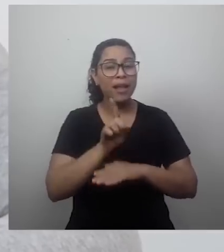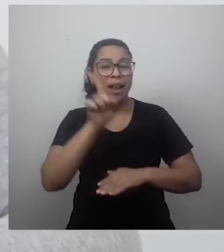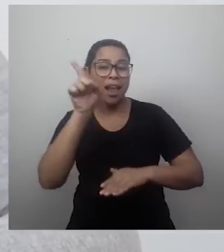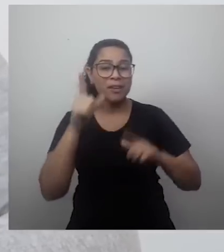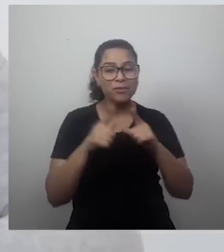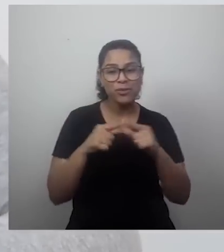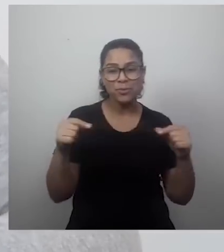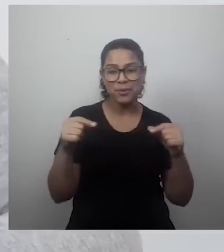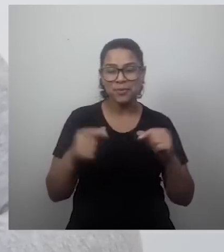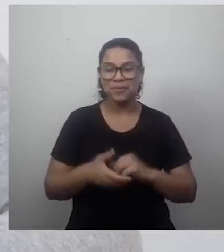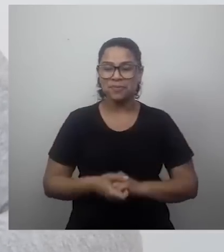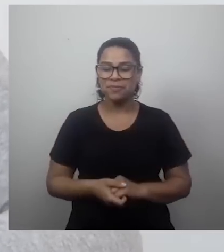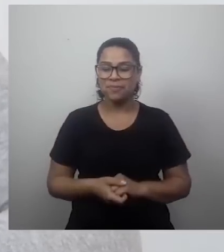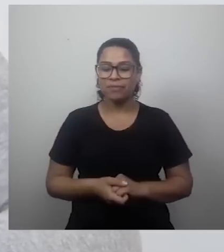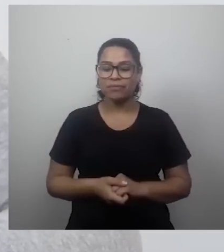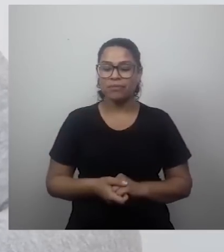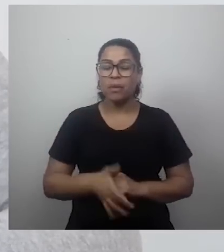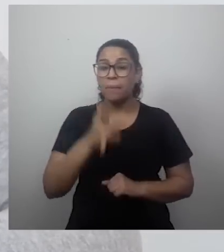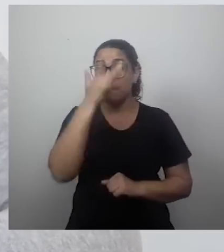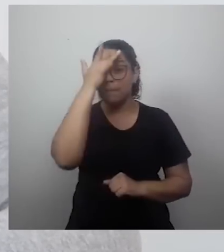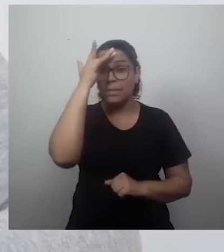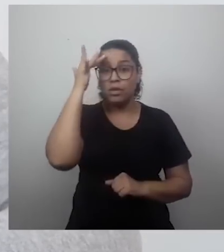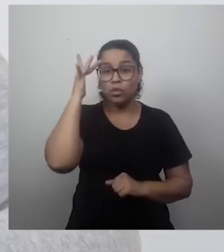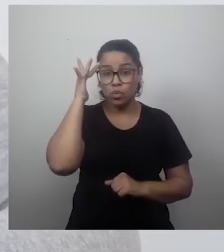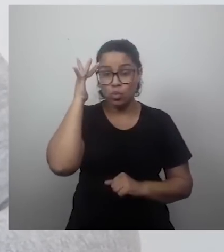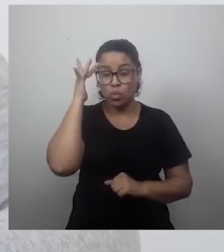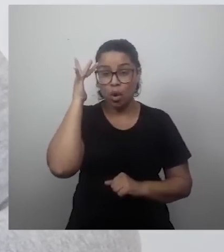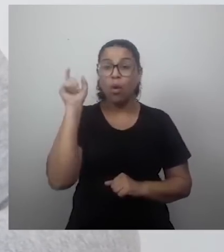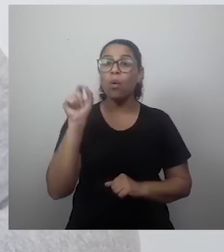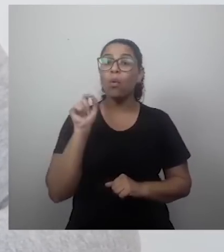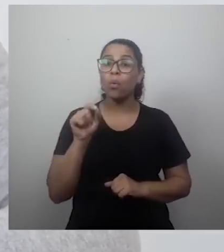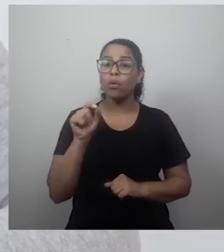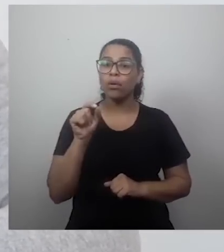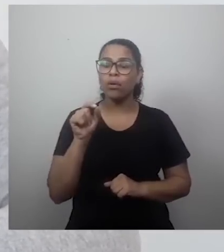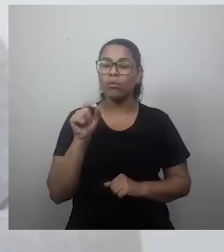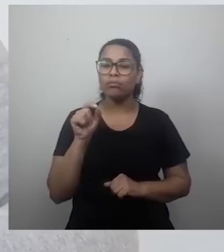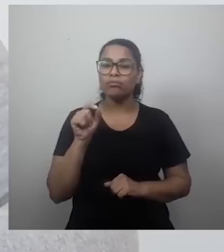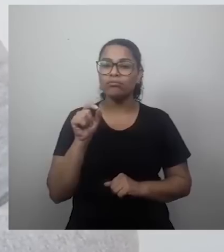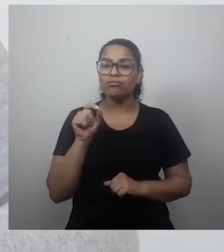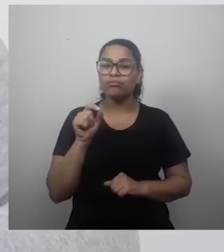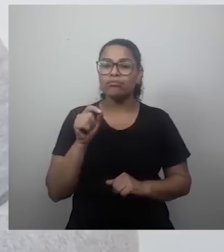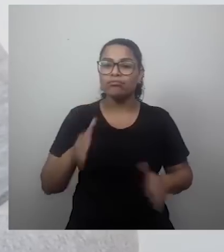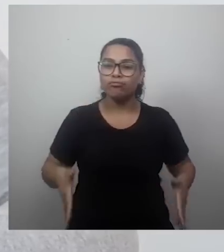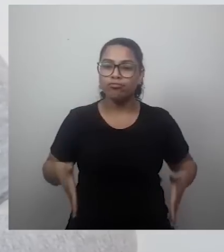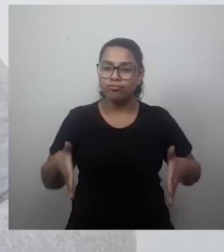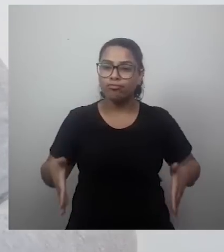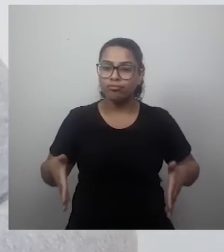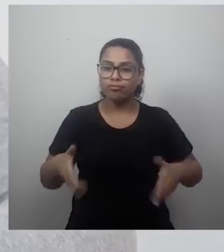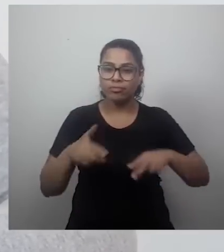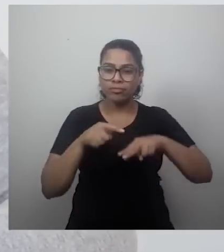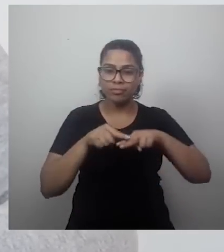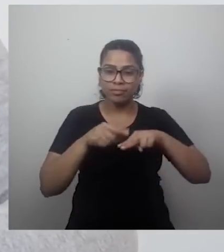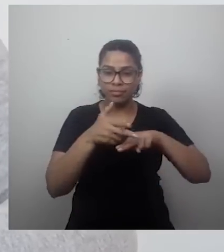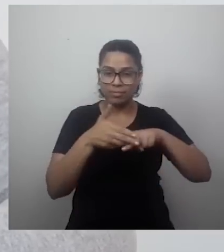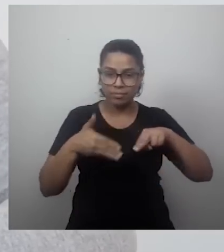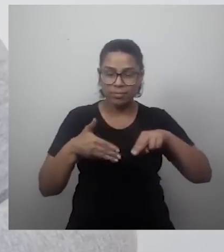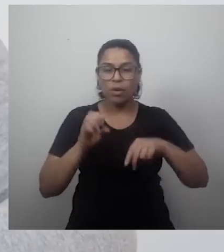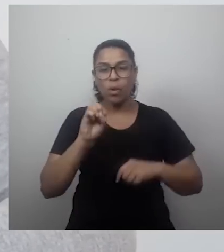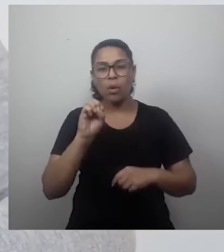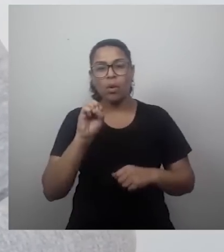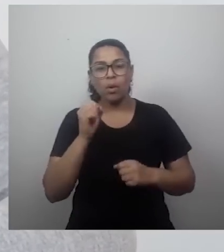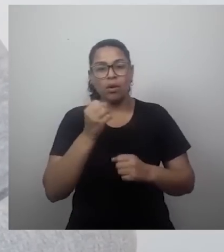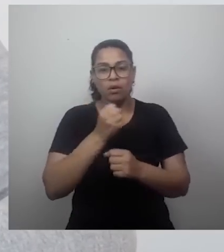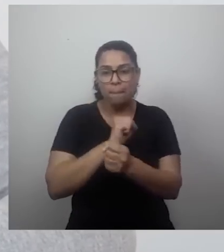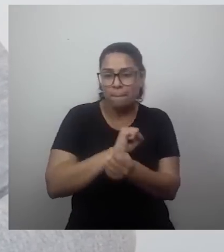Tóquio. Ela é praticada por pessoas que possuem amputações dos membros inferiores, lesão medular ou